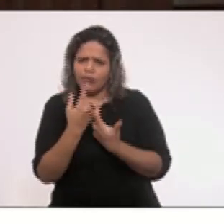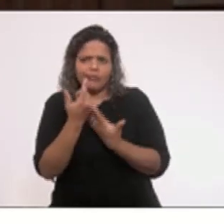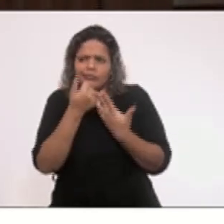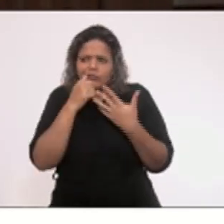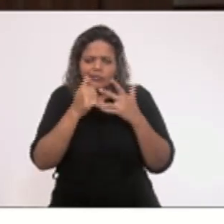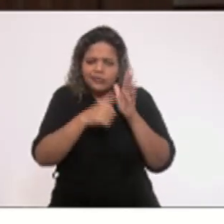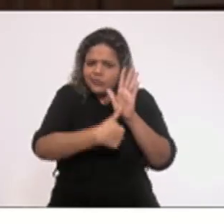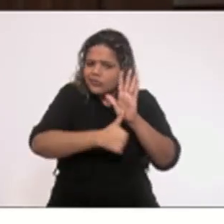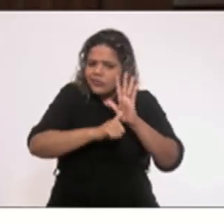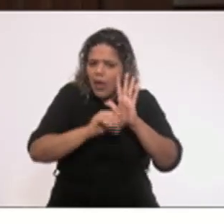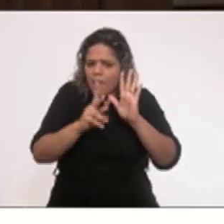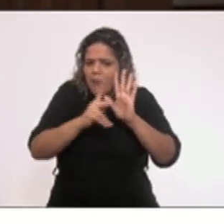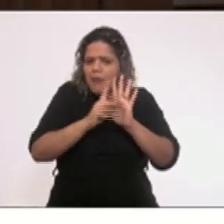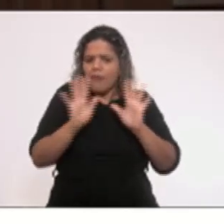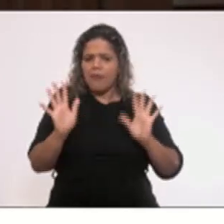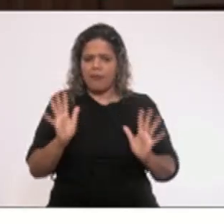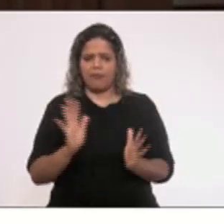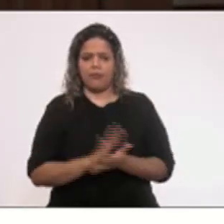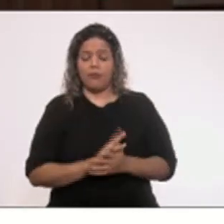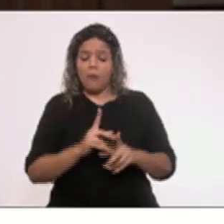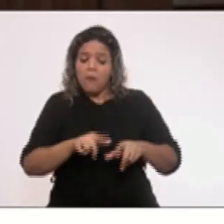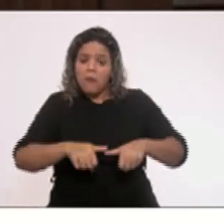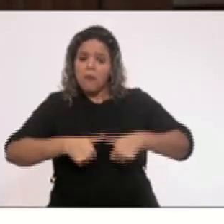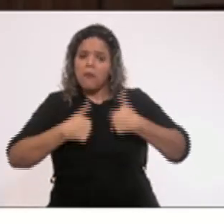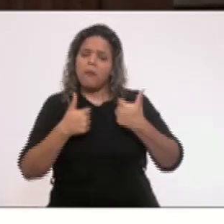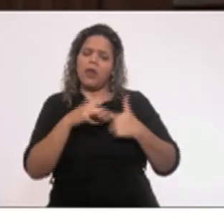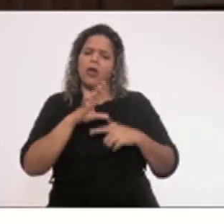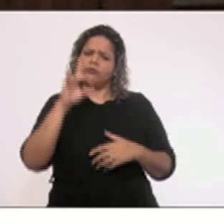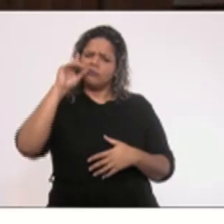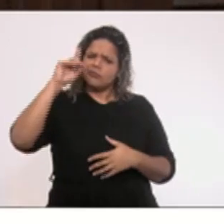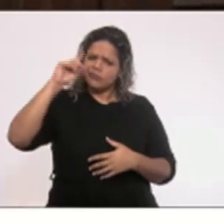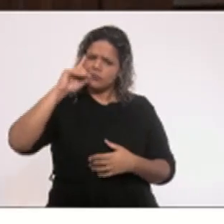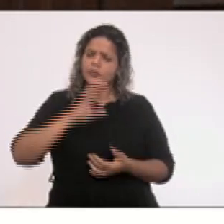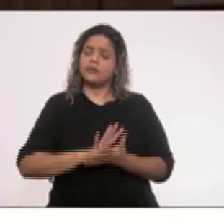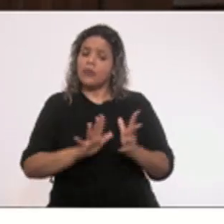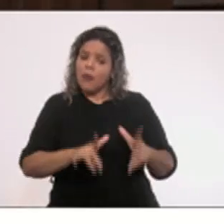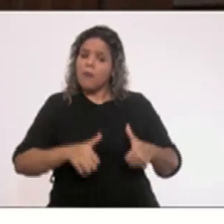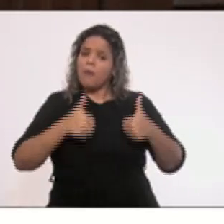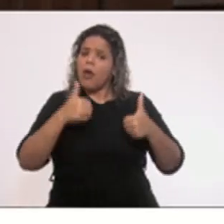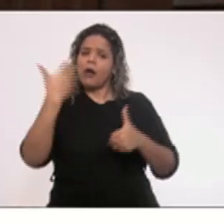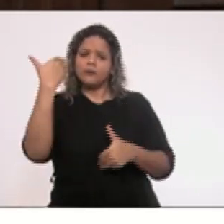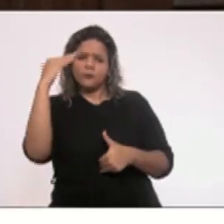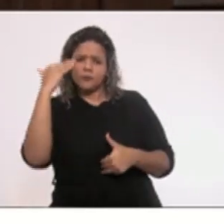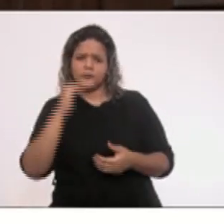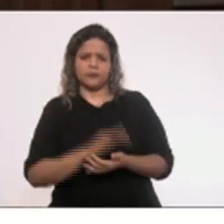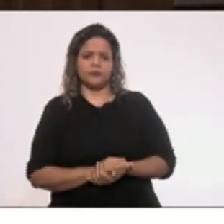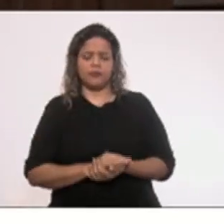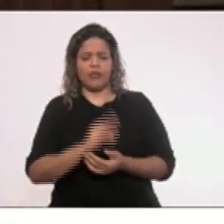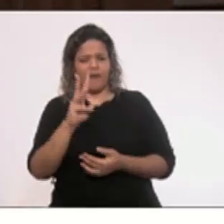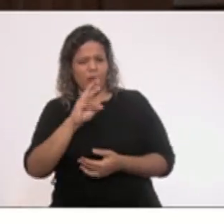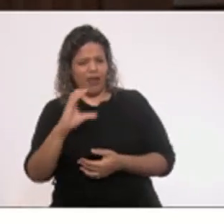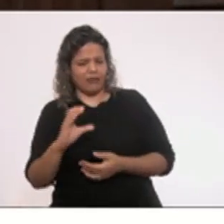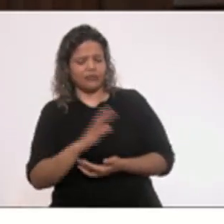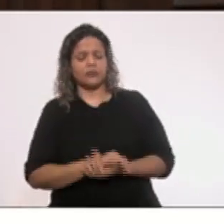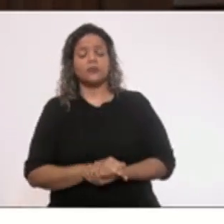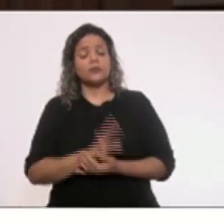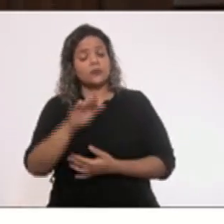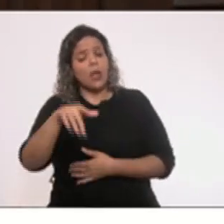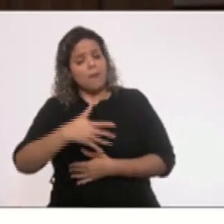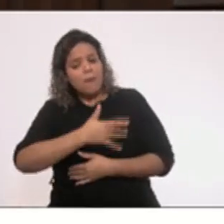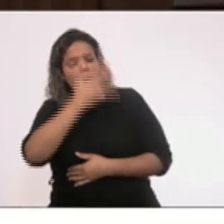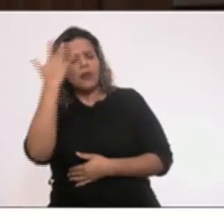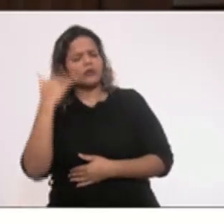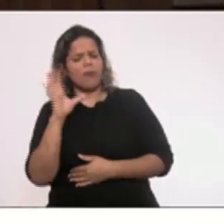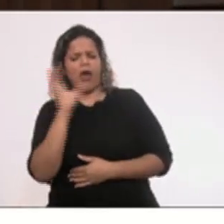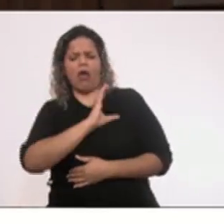de identificação específica para que melhore o seu dia a dia, para que o atendimento, deputado Waldeck, dessa pessoa se dê com